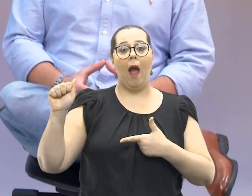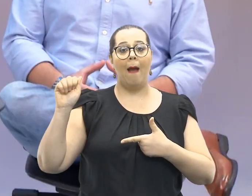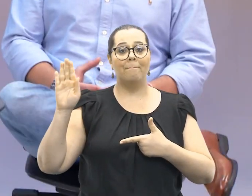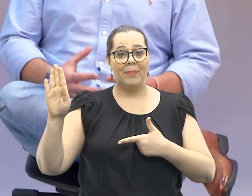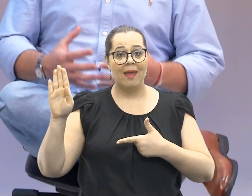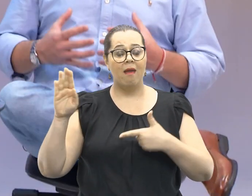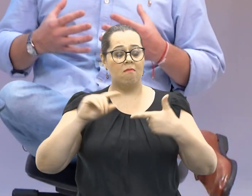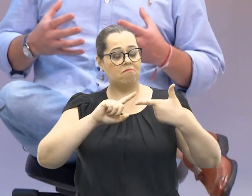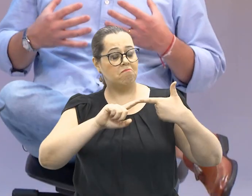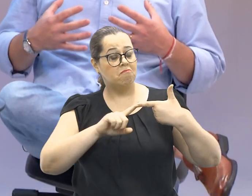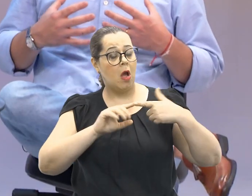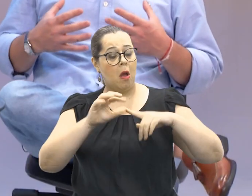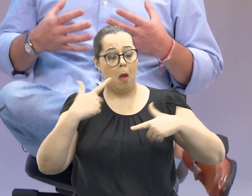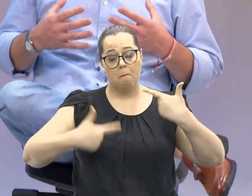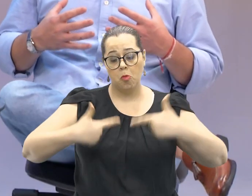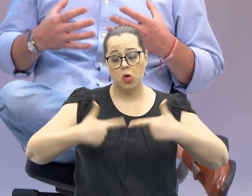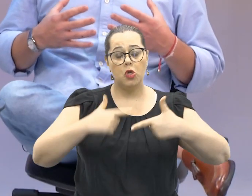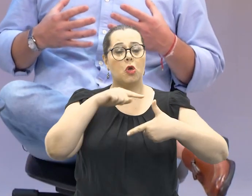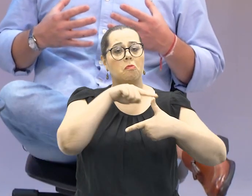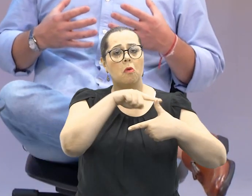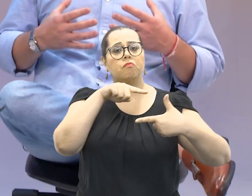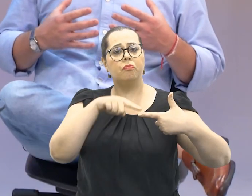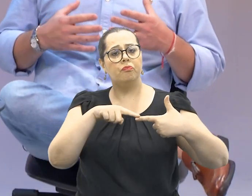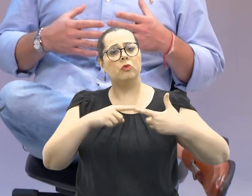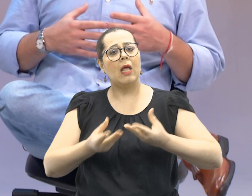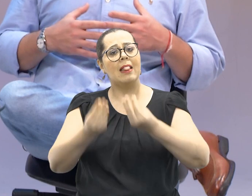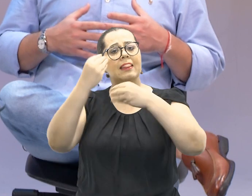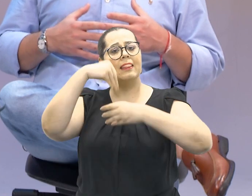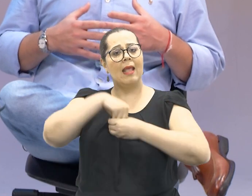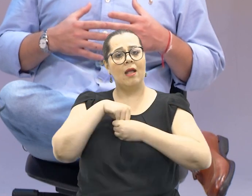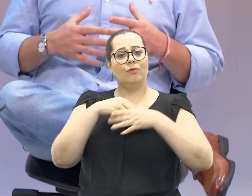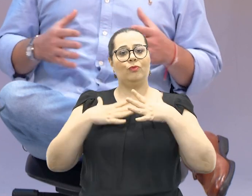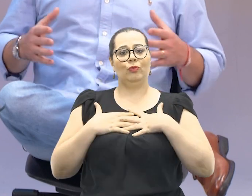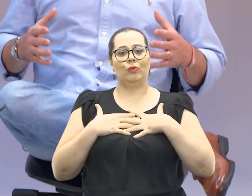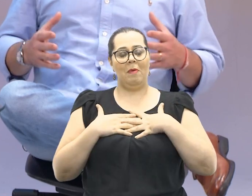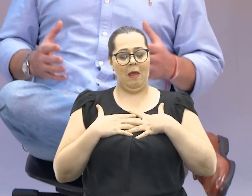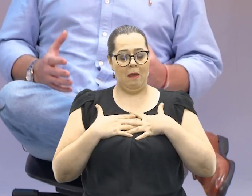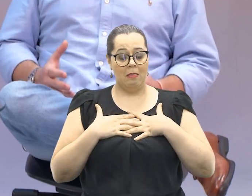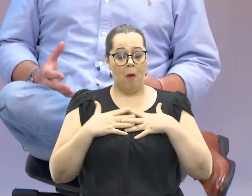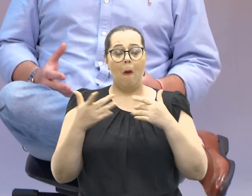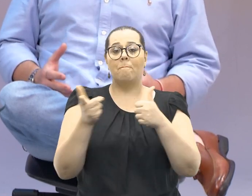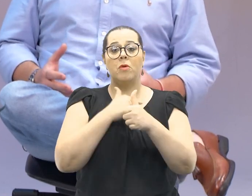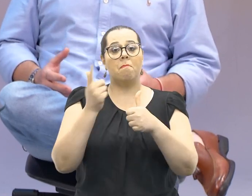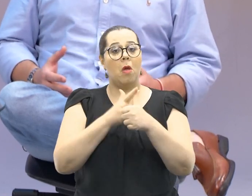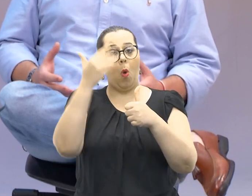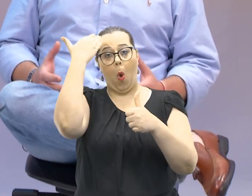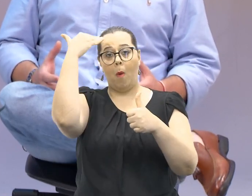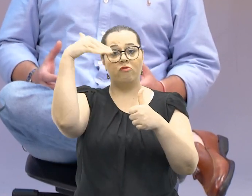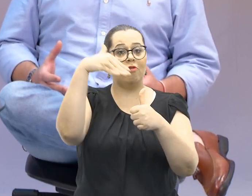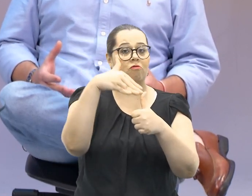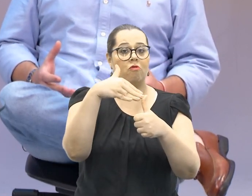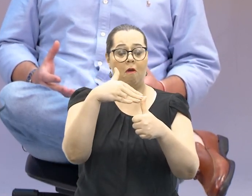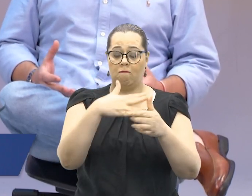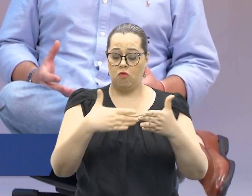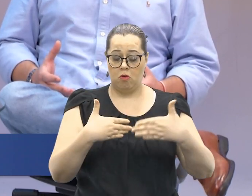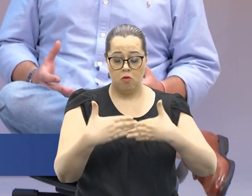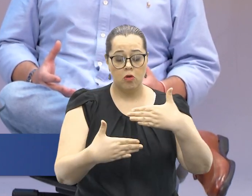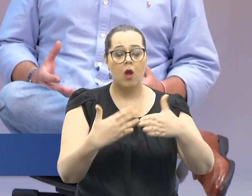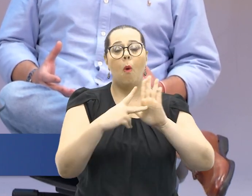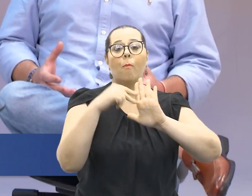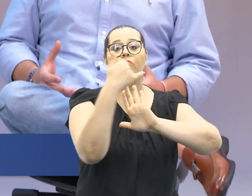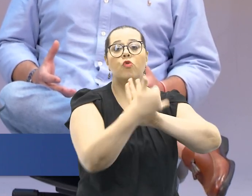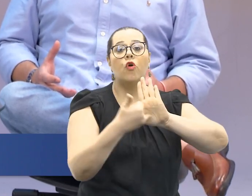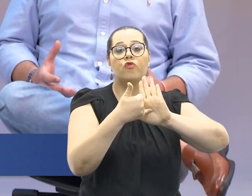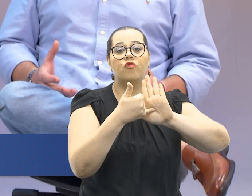Então, aquilo lá, isso está dentro de mim. E foi um dos primeiros objetivos do nosso mandato, criar um projeto de lei para que